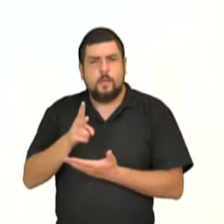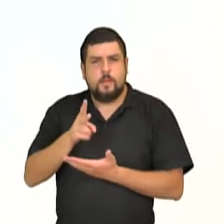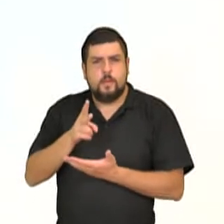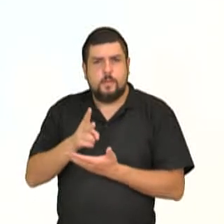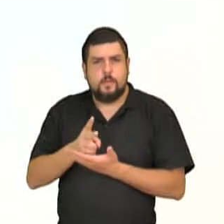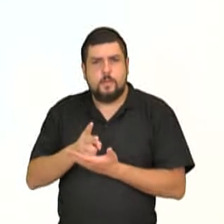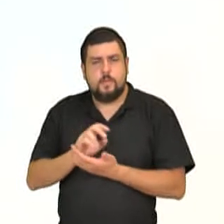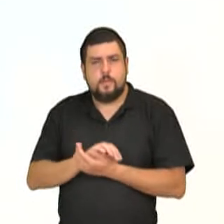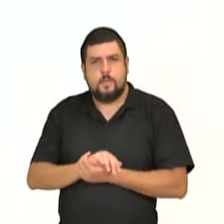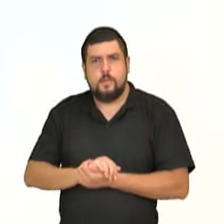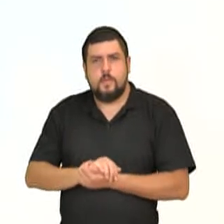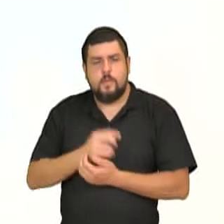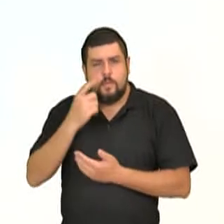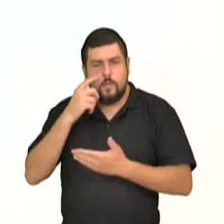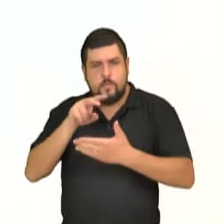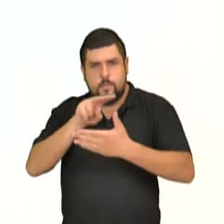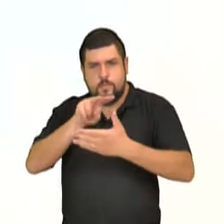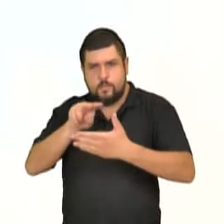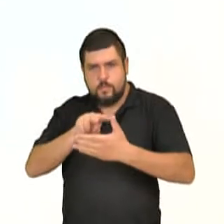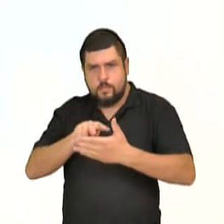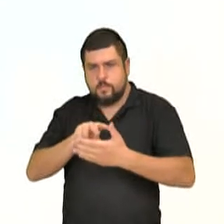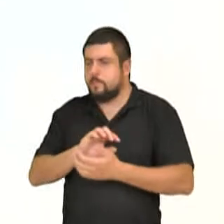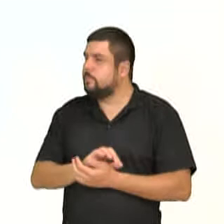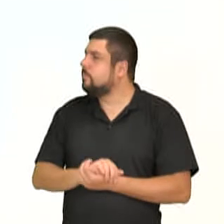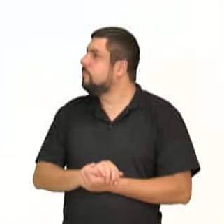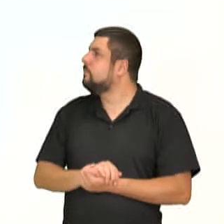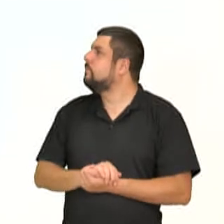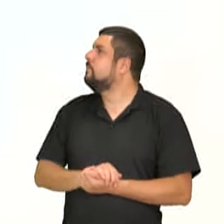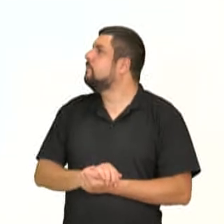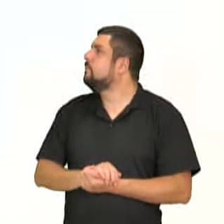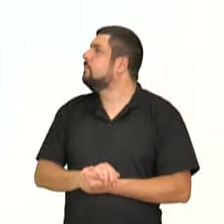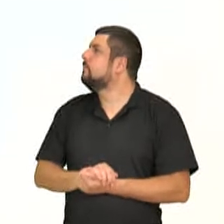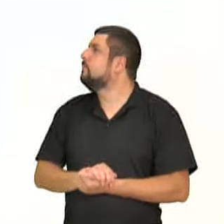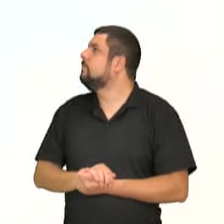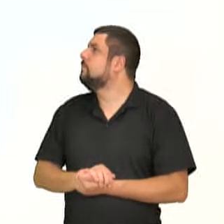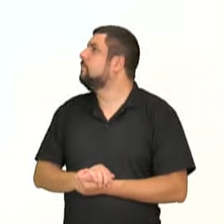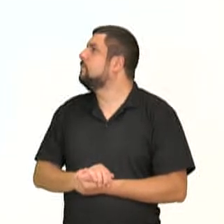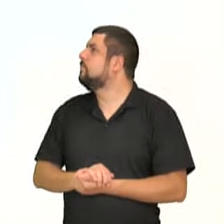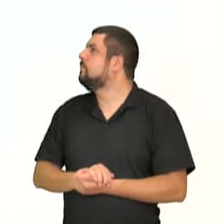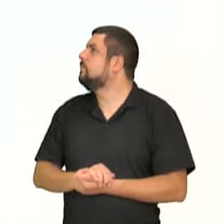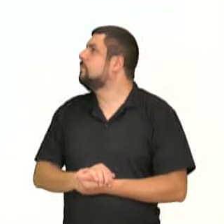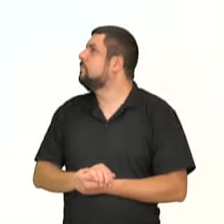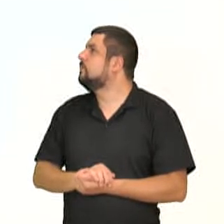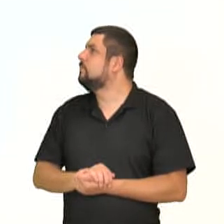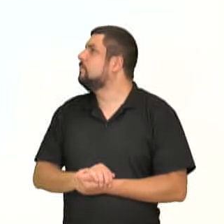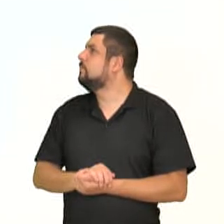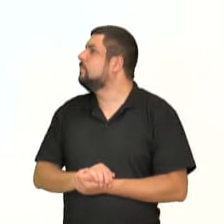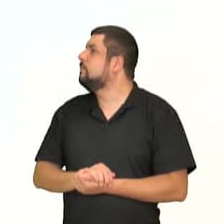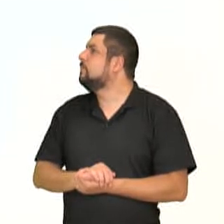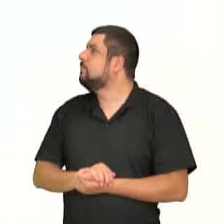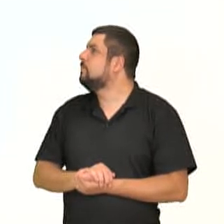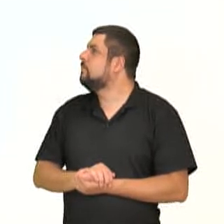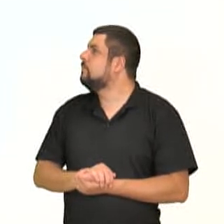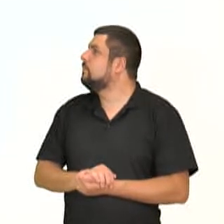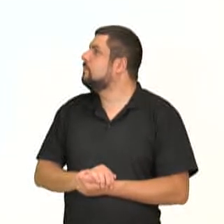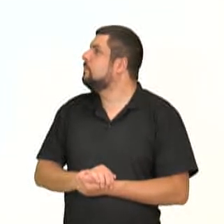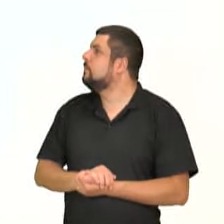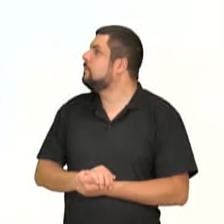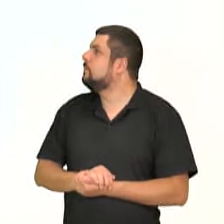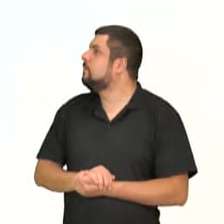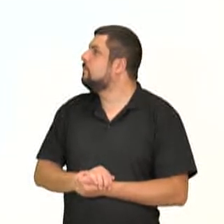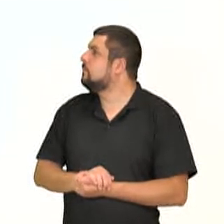palavras este, esse, essa, esta indistintamente, pero en realidad